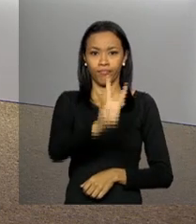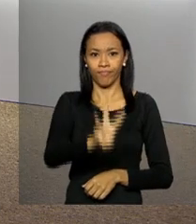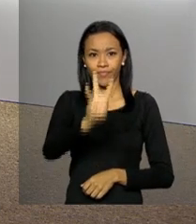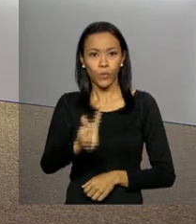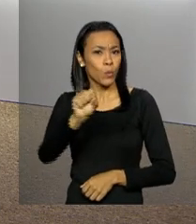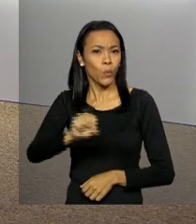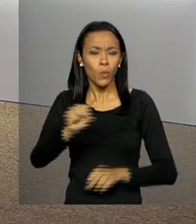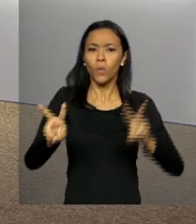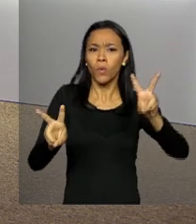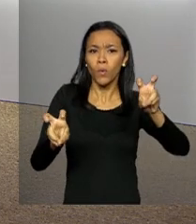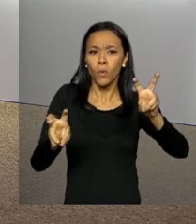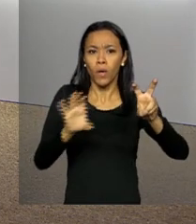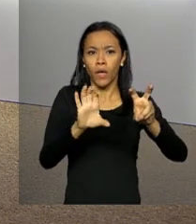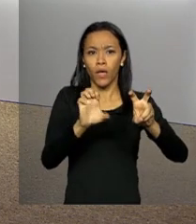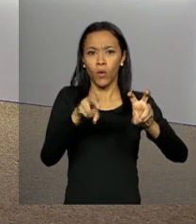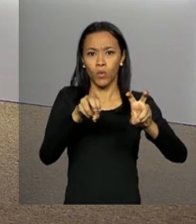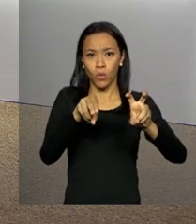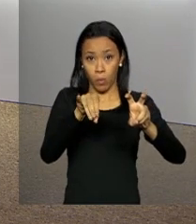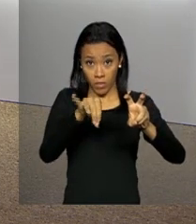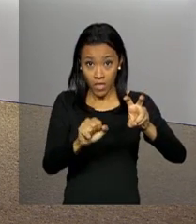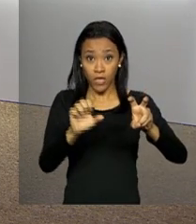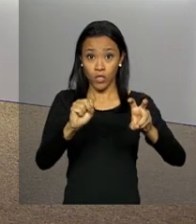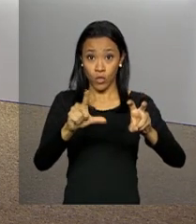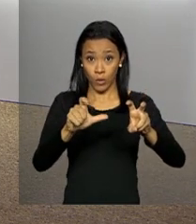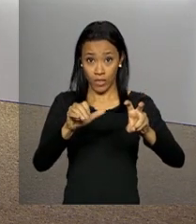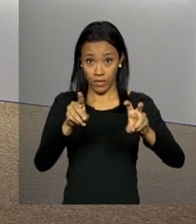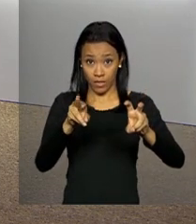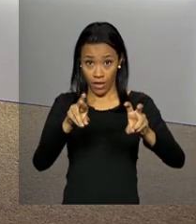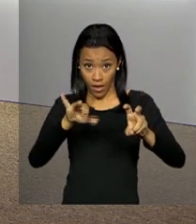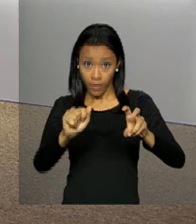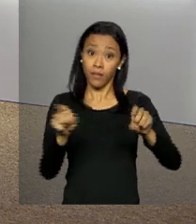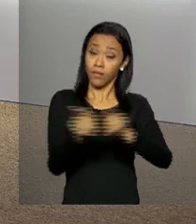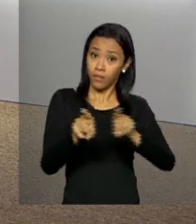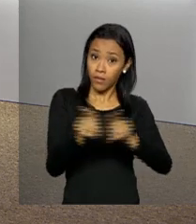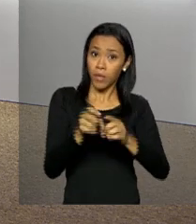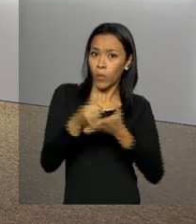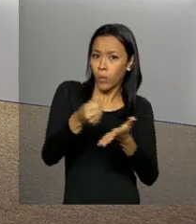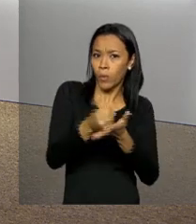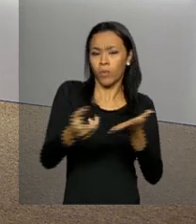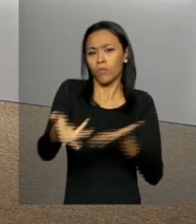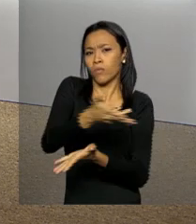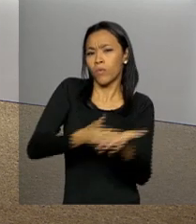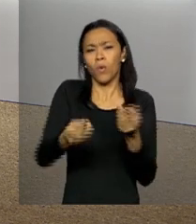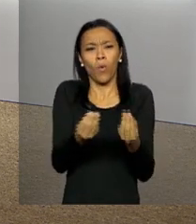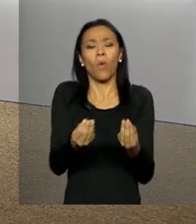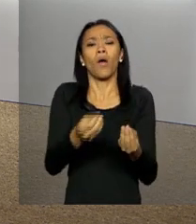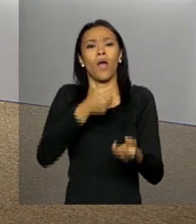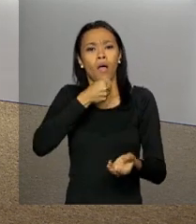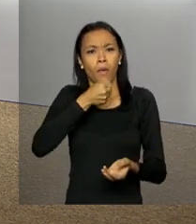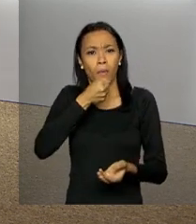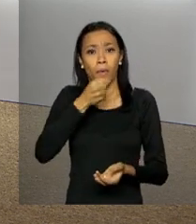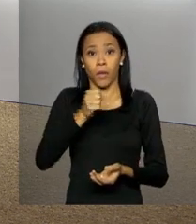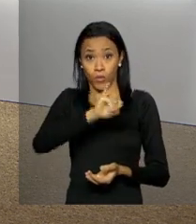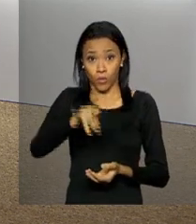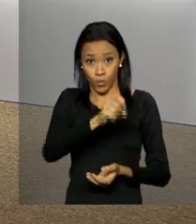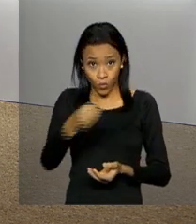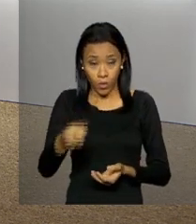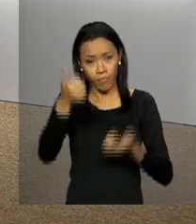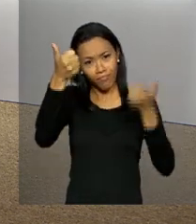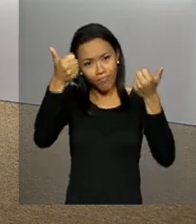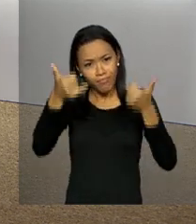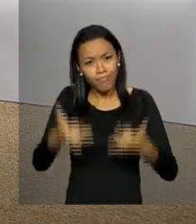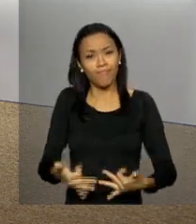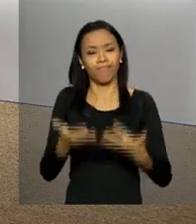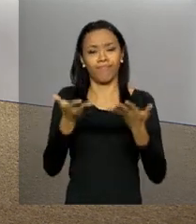do Observatório Nacional da economia solidária e do cooperativismo o repórter João Pedro Neto do Palácio do Planalto tem